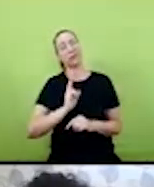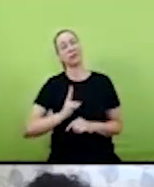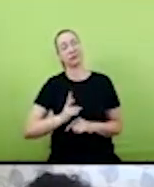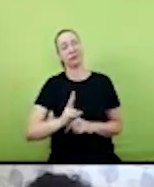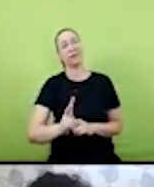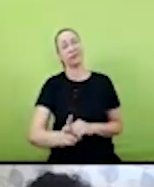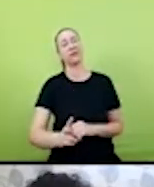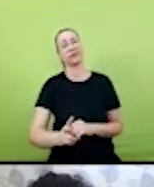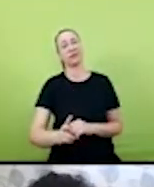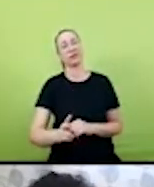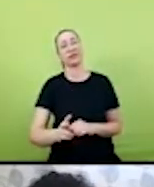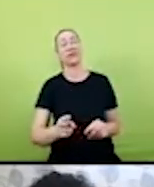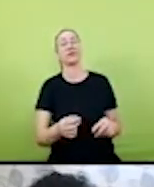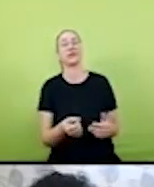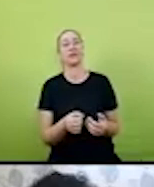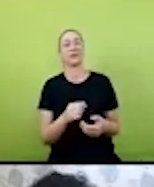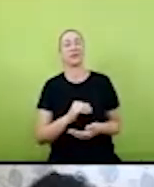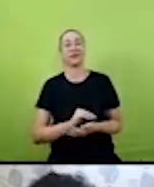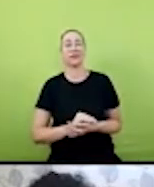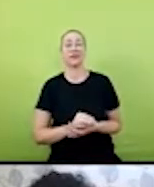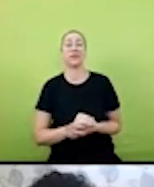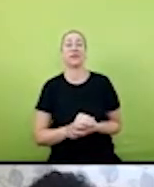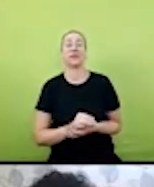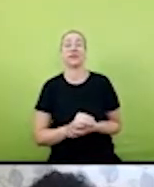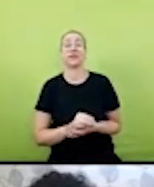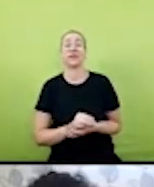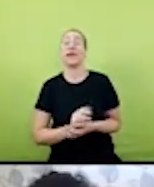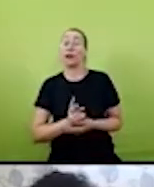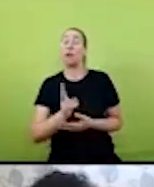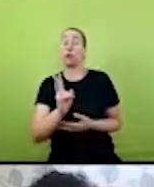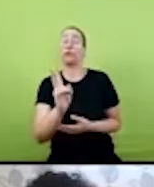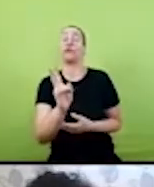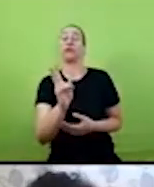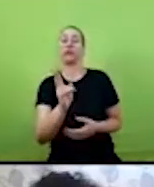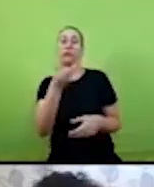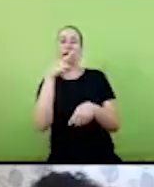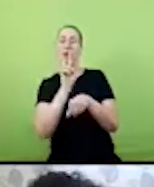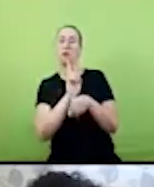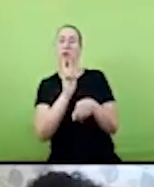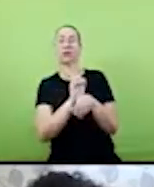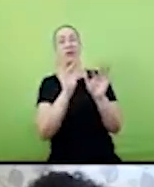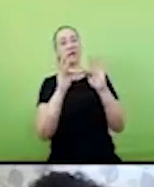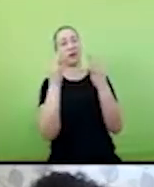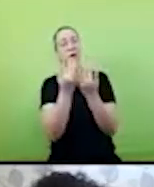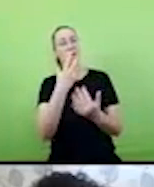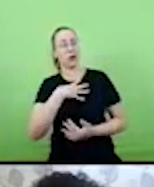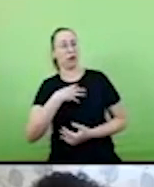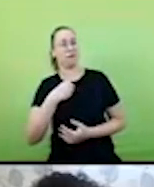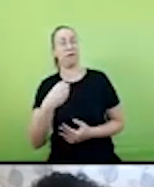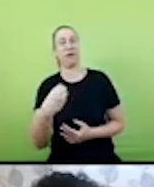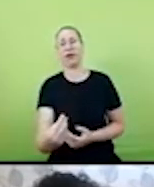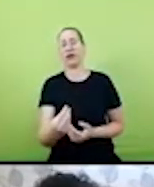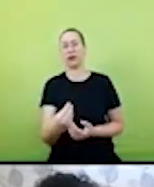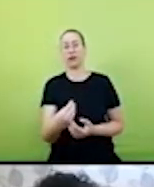sendo as maiores responsáveis também pelo cuidado, né, no âmbito privado. A gente tem visto isso aí nessa época de pandemia de uma